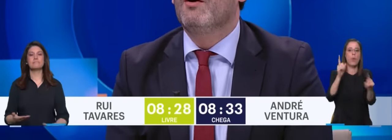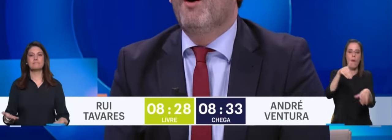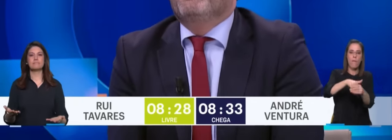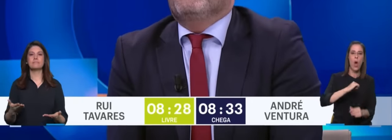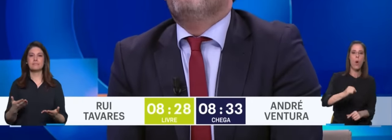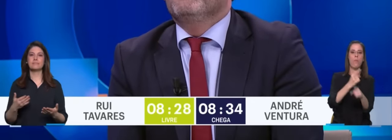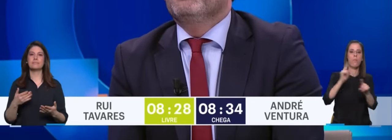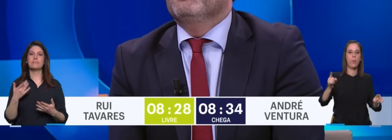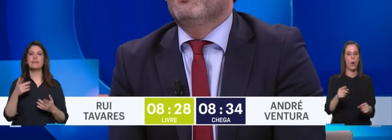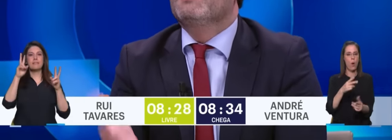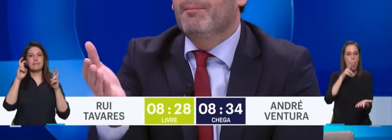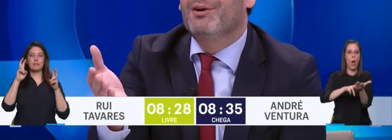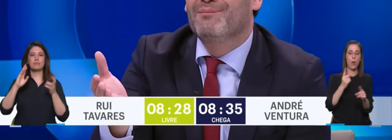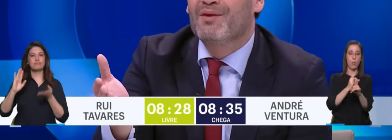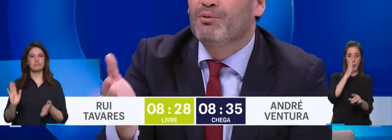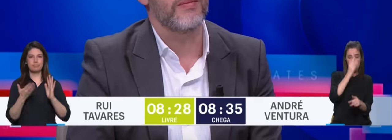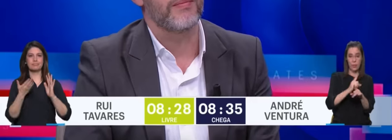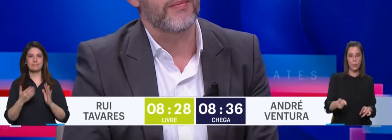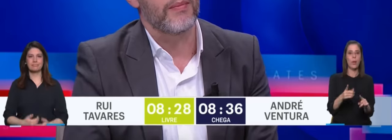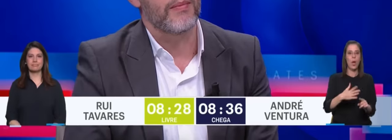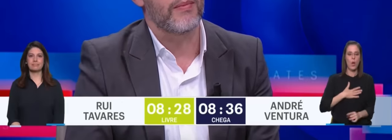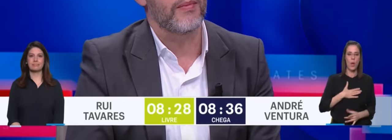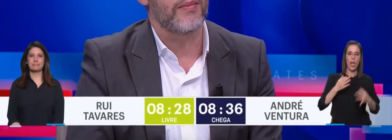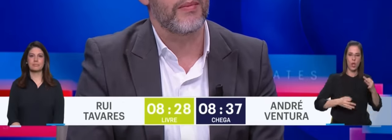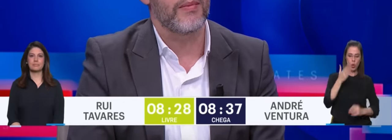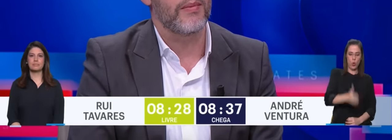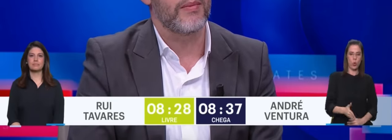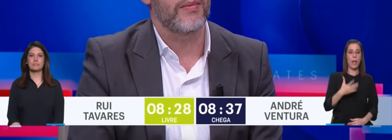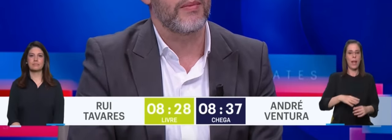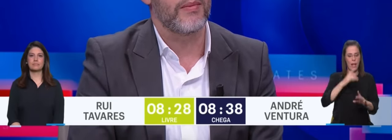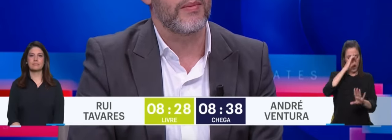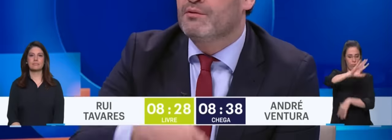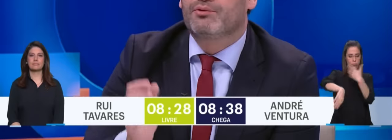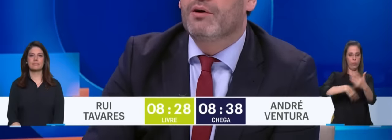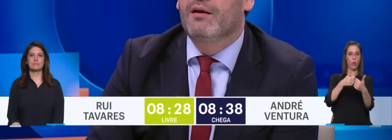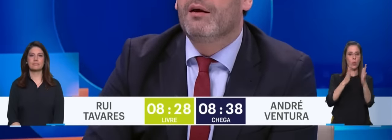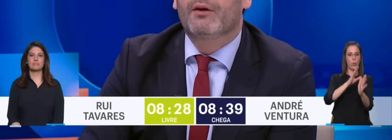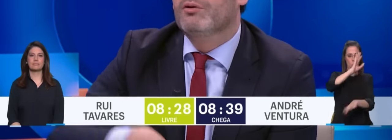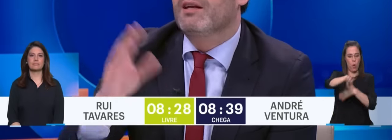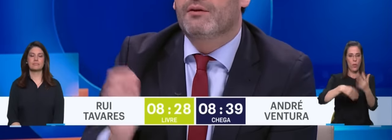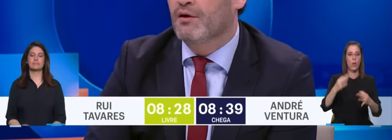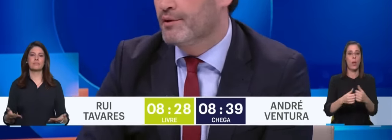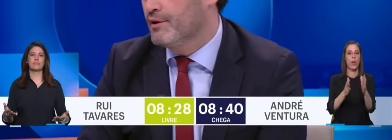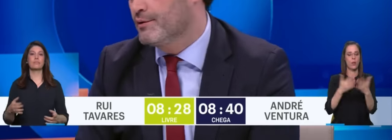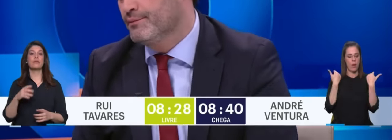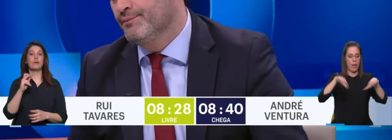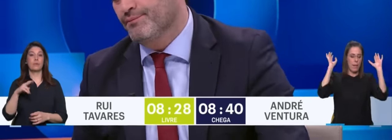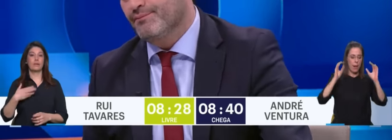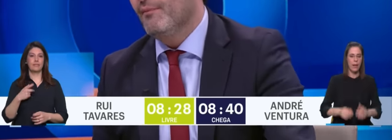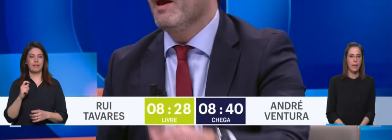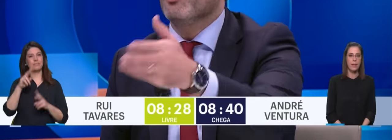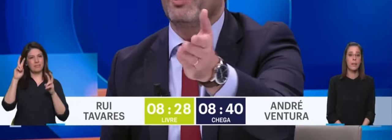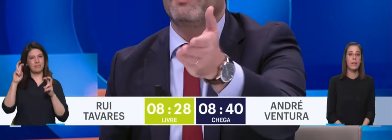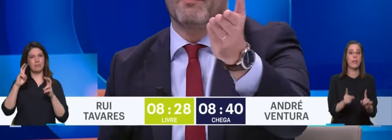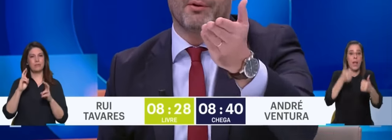contra não sabe porquê Porque não quer Justiça quer a bandalheira total na justiç em Portugal o André Ventura vamos vamos mudar de